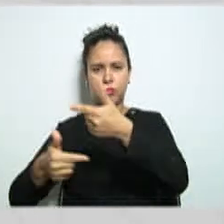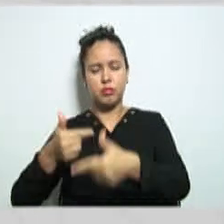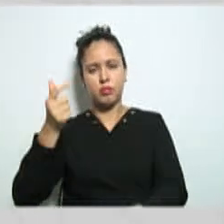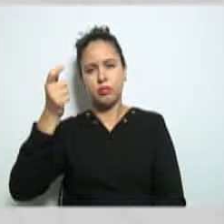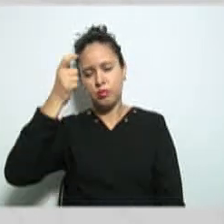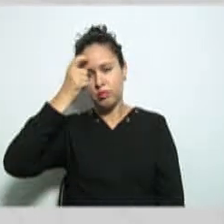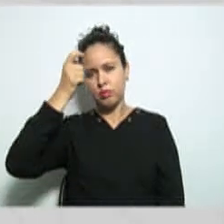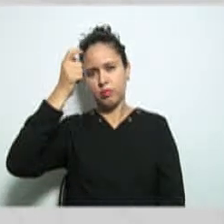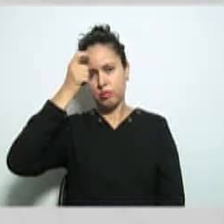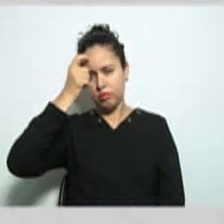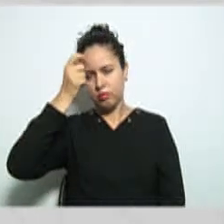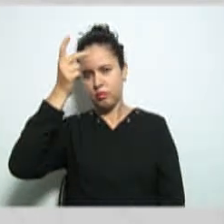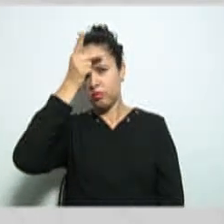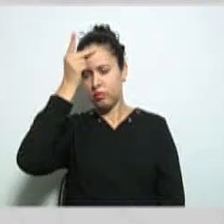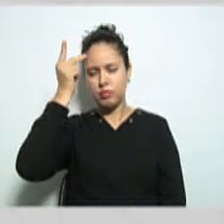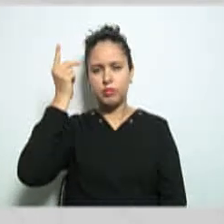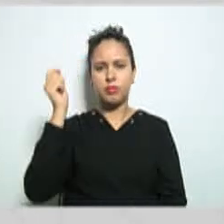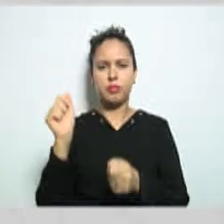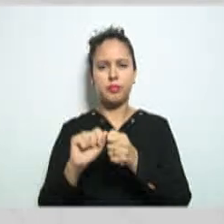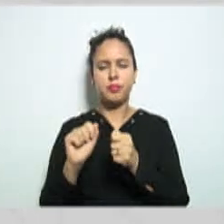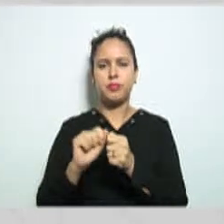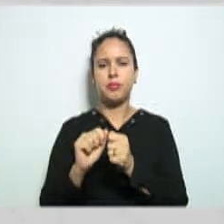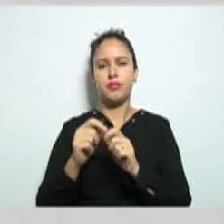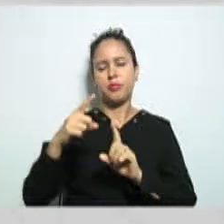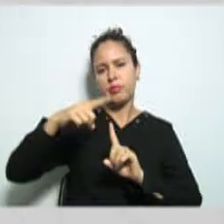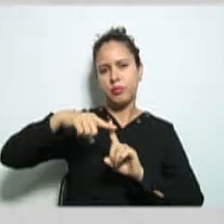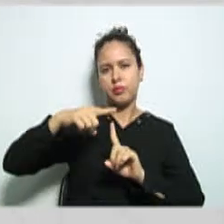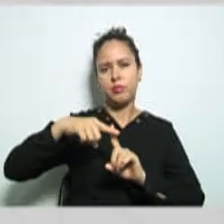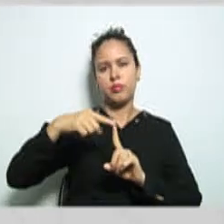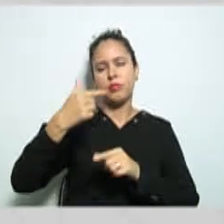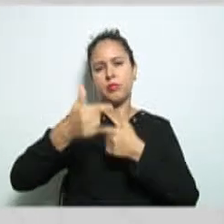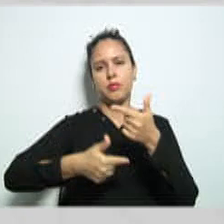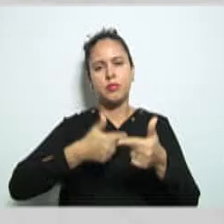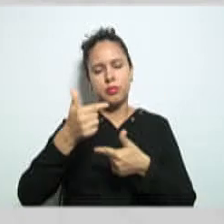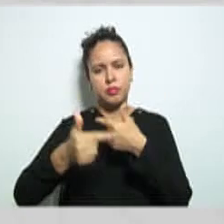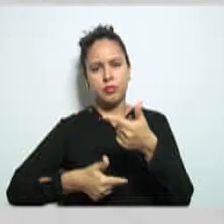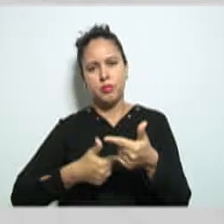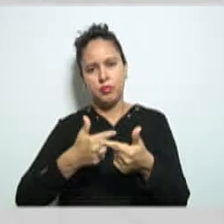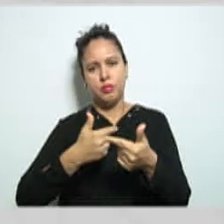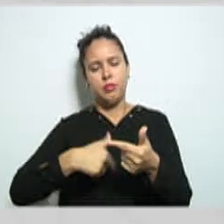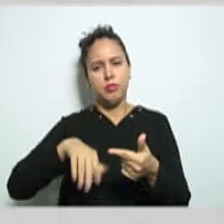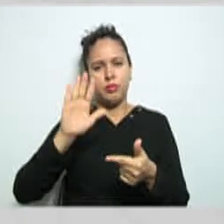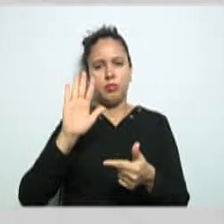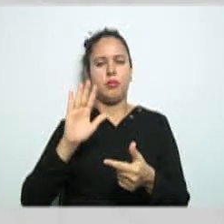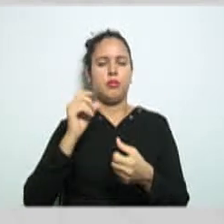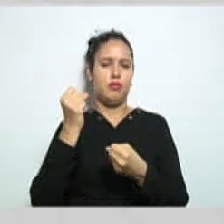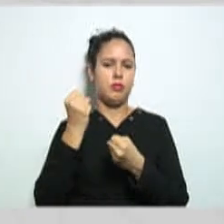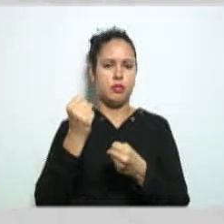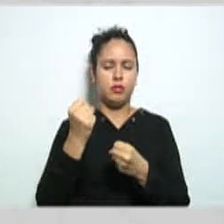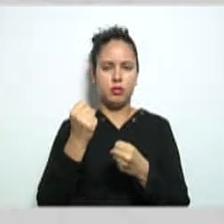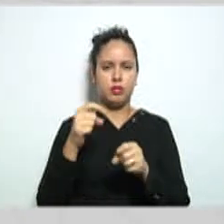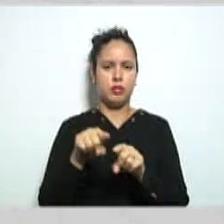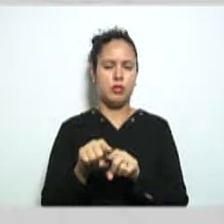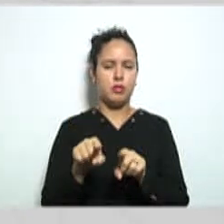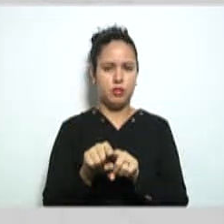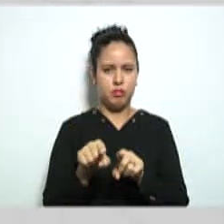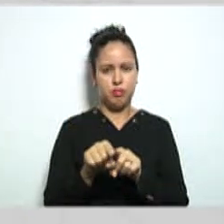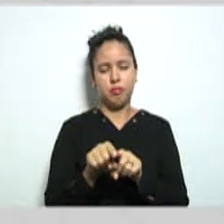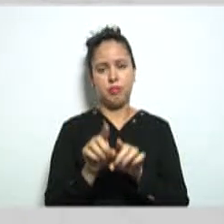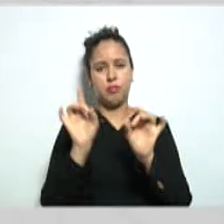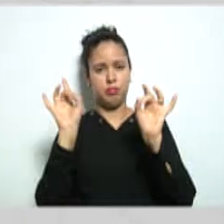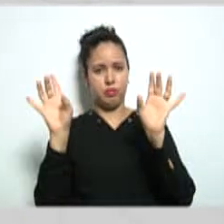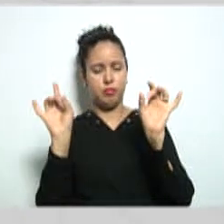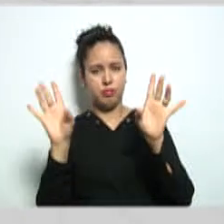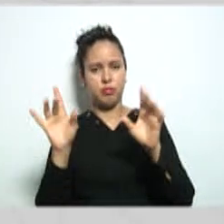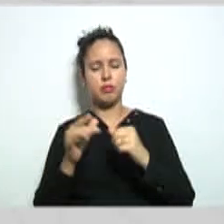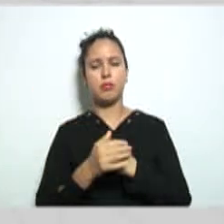que realizavam esse tipo de trabalho tinham mais poder e mais privilégios. Então, assim, a gente percebe